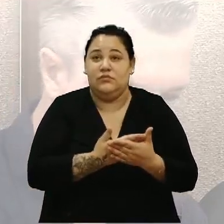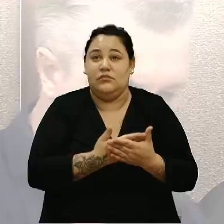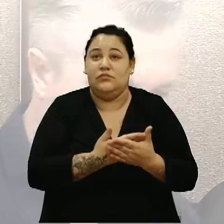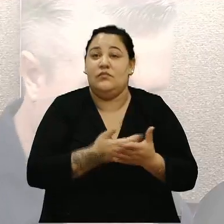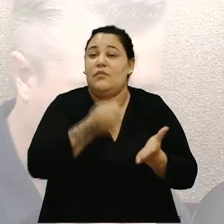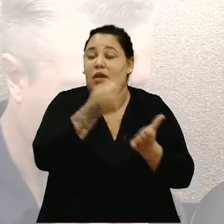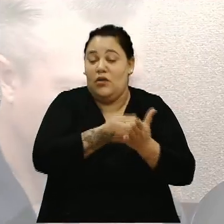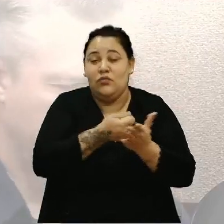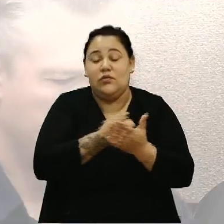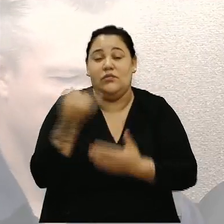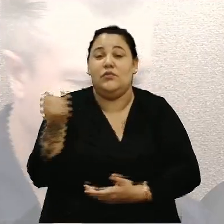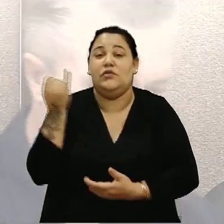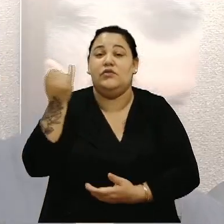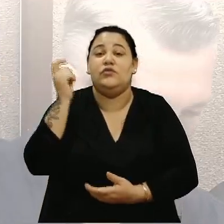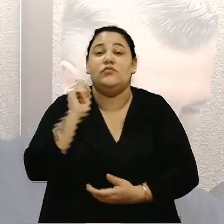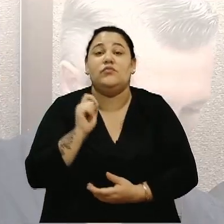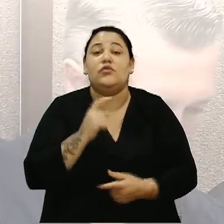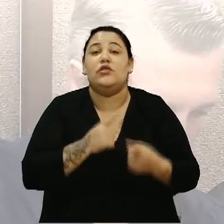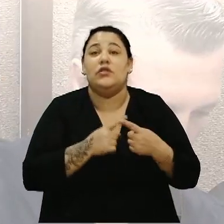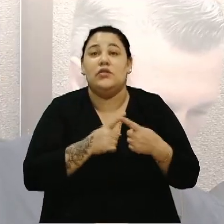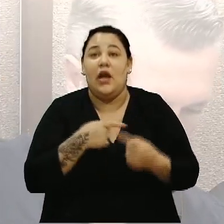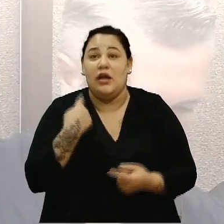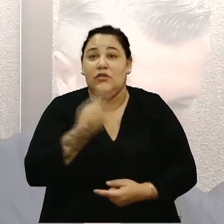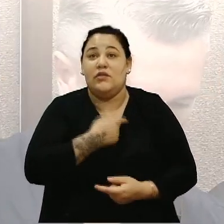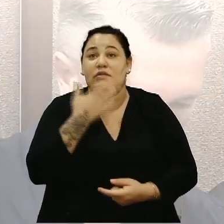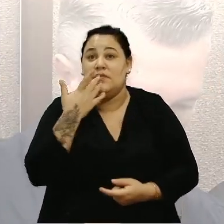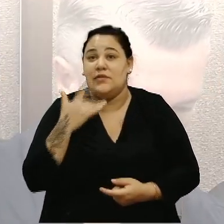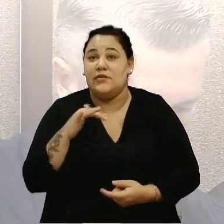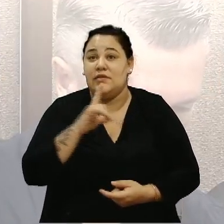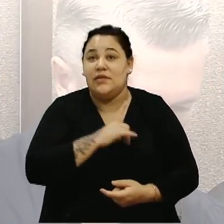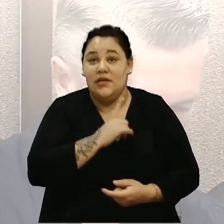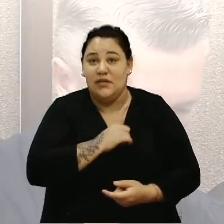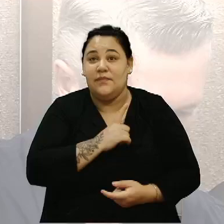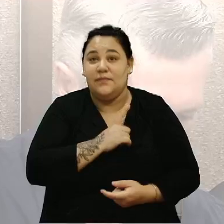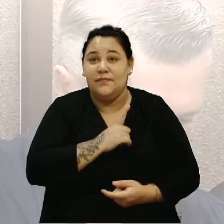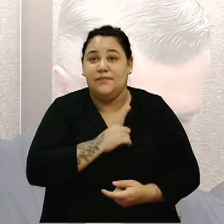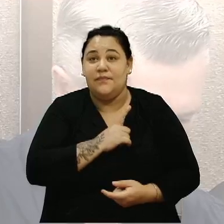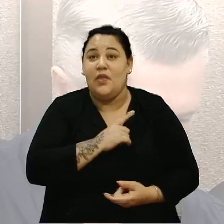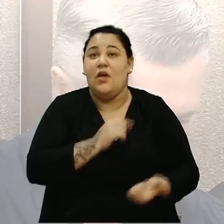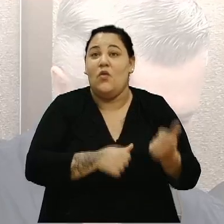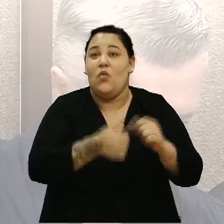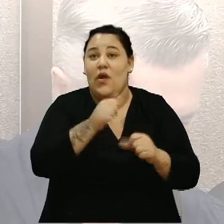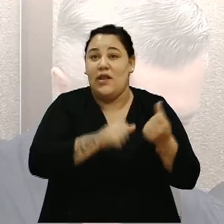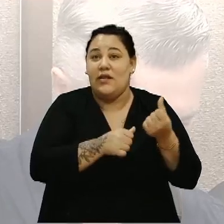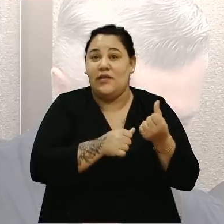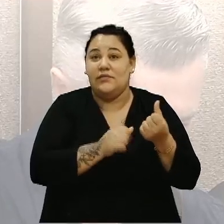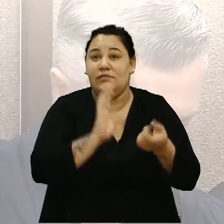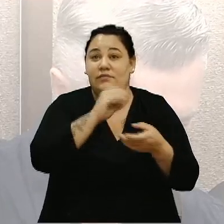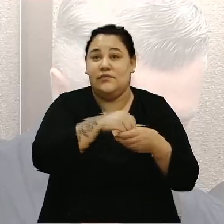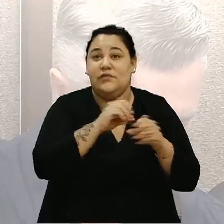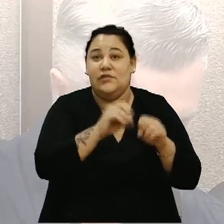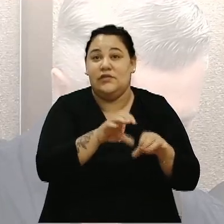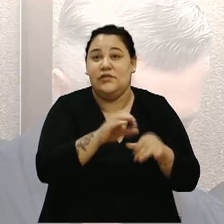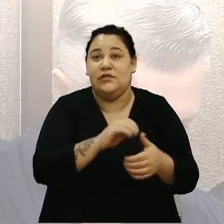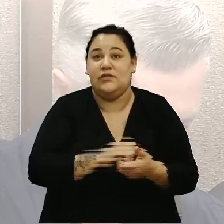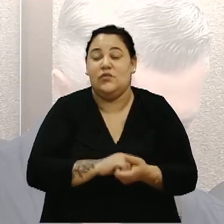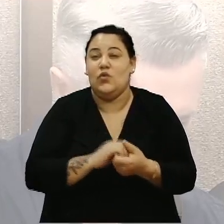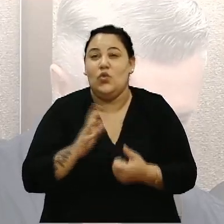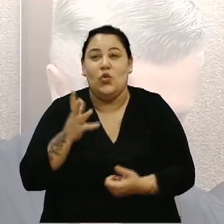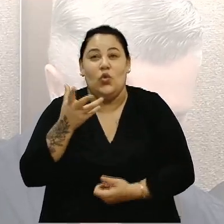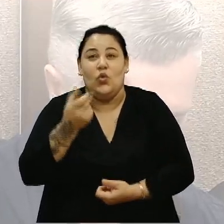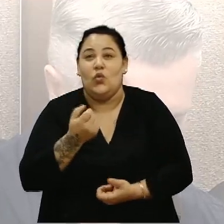para que as nossas crianças tenham pelo menos condições de qualidade na educação.